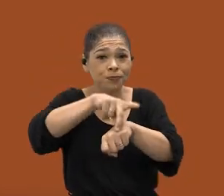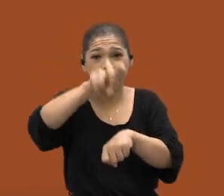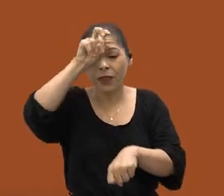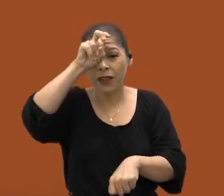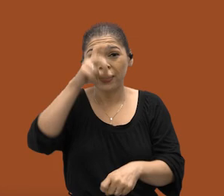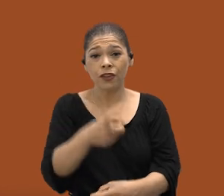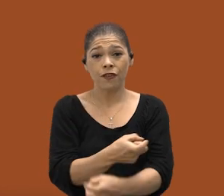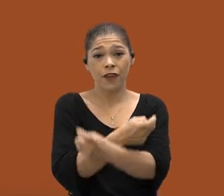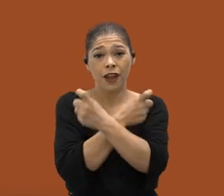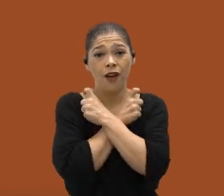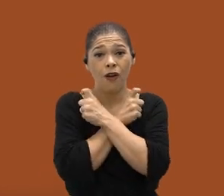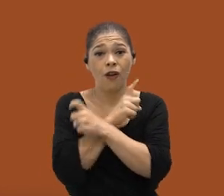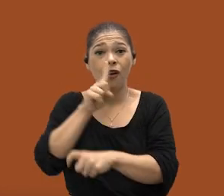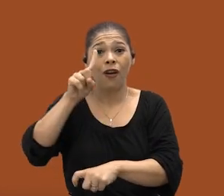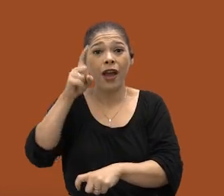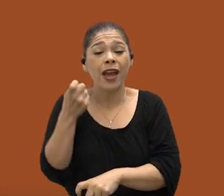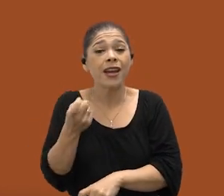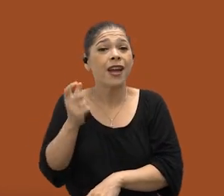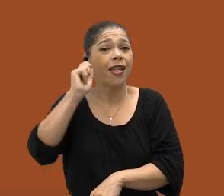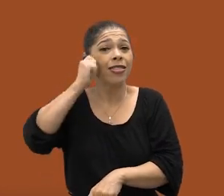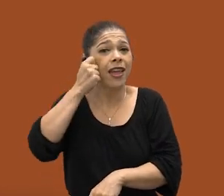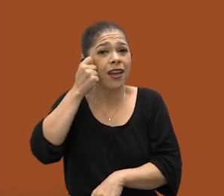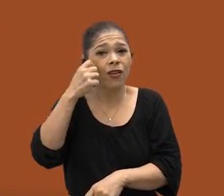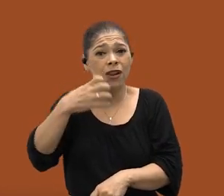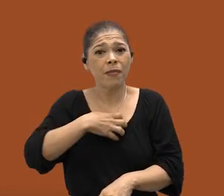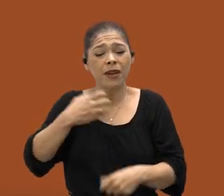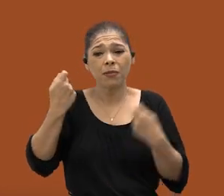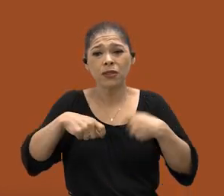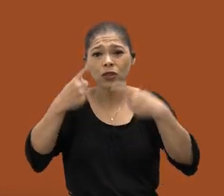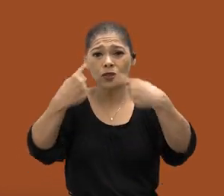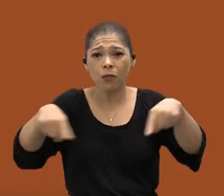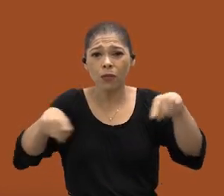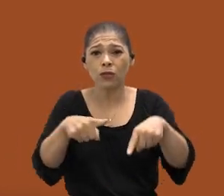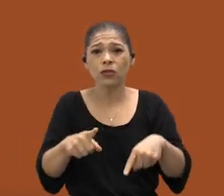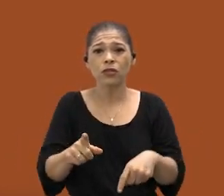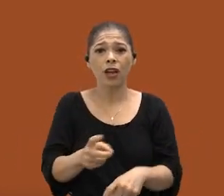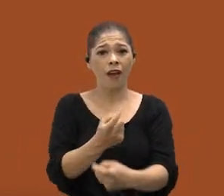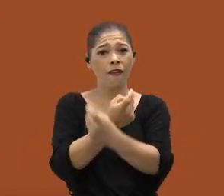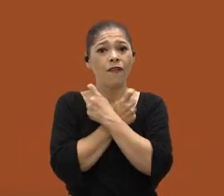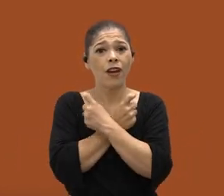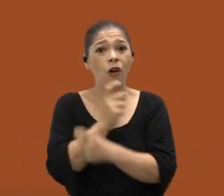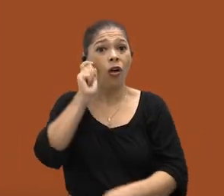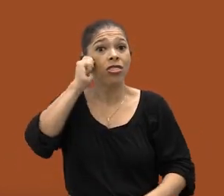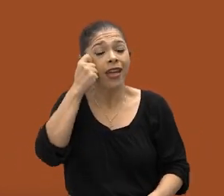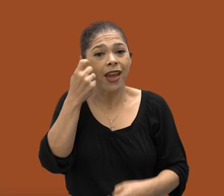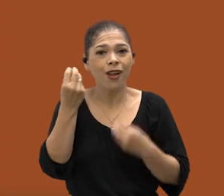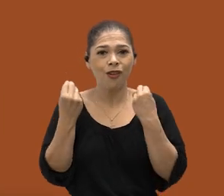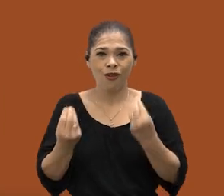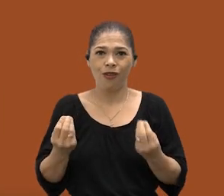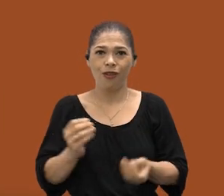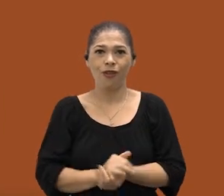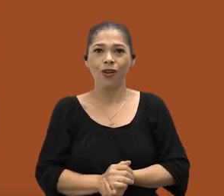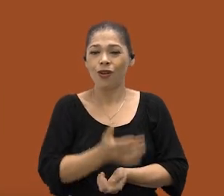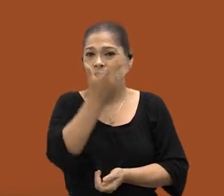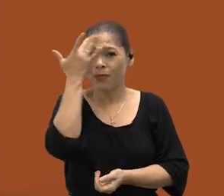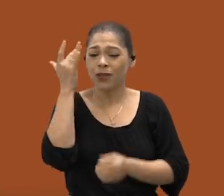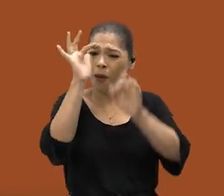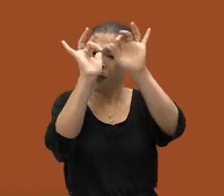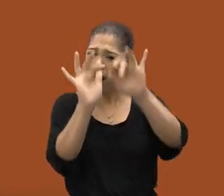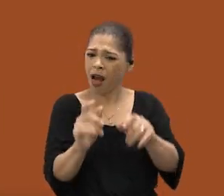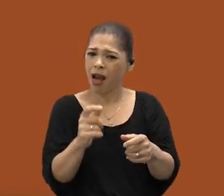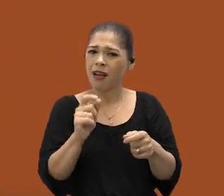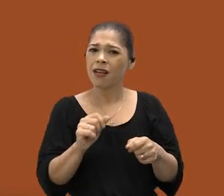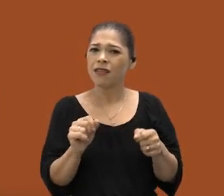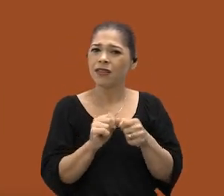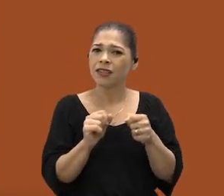Egito o faraó era negro na Bahia preciso de uma música para dizer isso Faraó pelo amor de Deus tem que ter um cara para escrever uma música